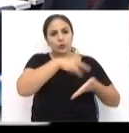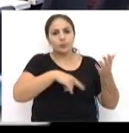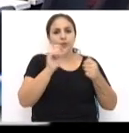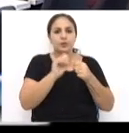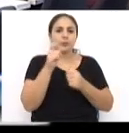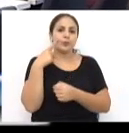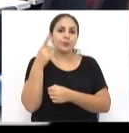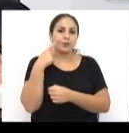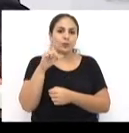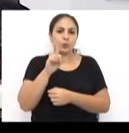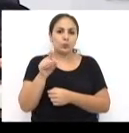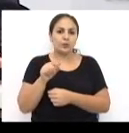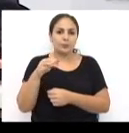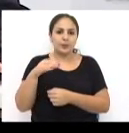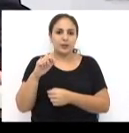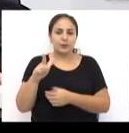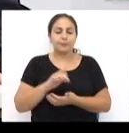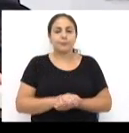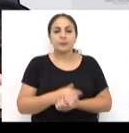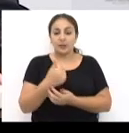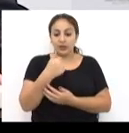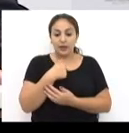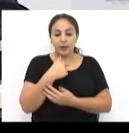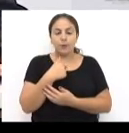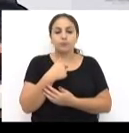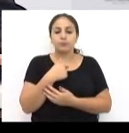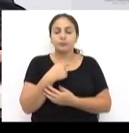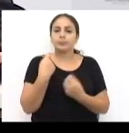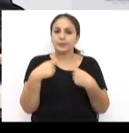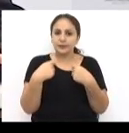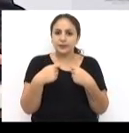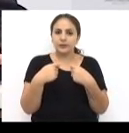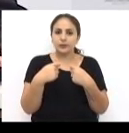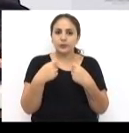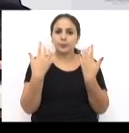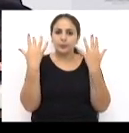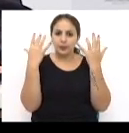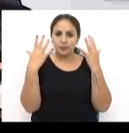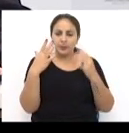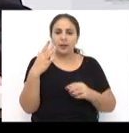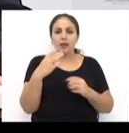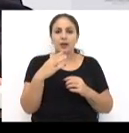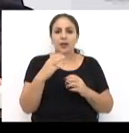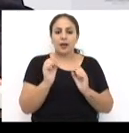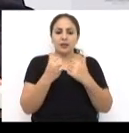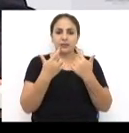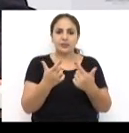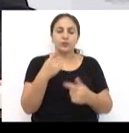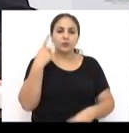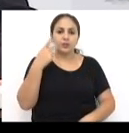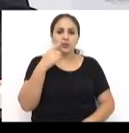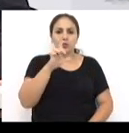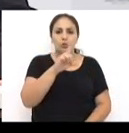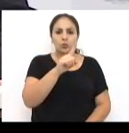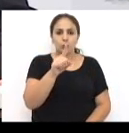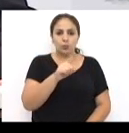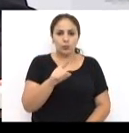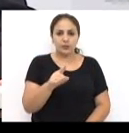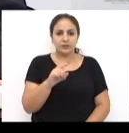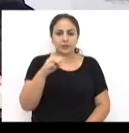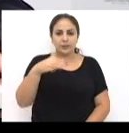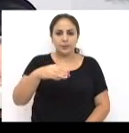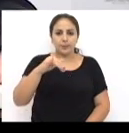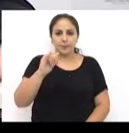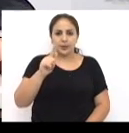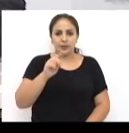pelo pedetista. Não poderia deixar de novamente elogiar a atitude do vereador Luiz Miguel com relação à